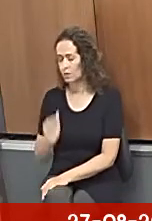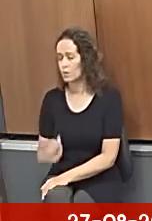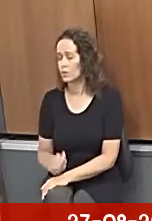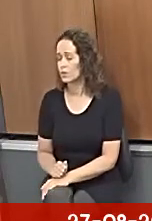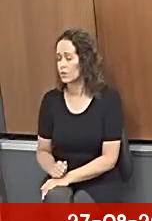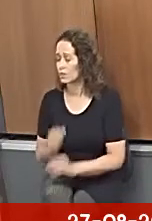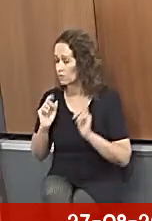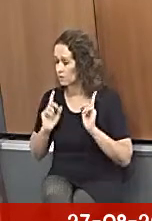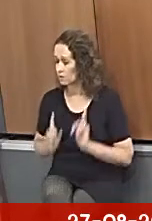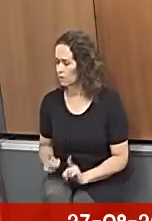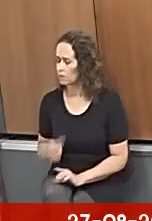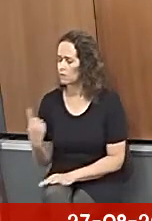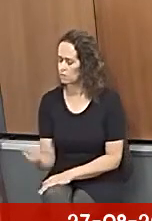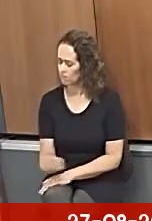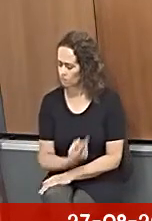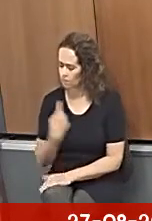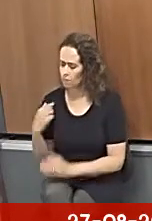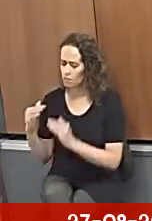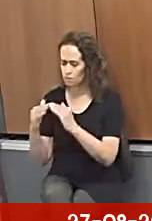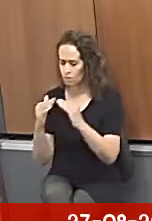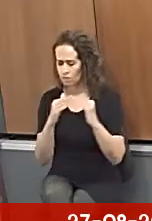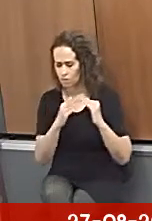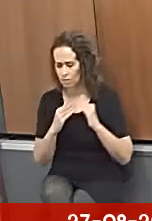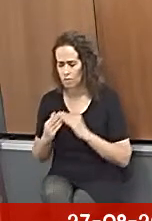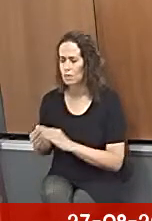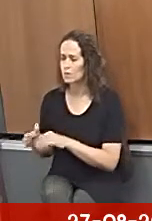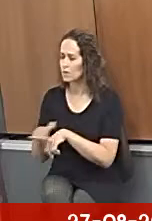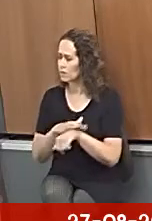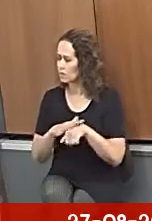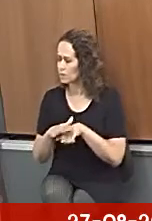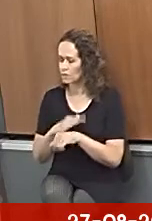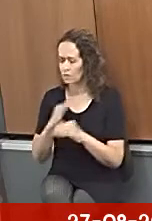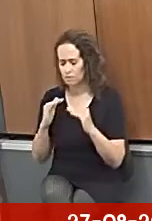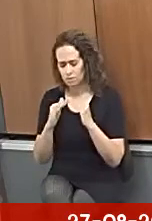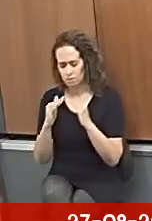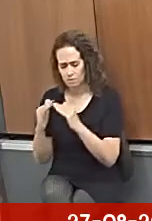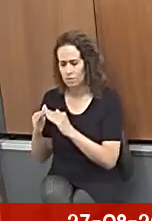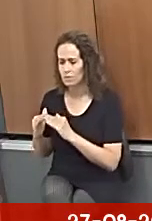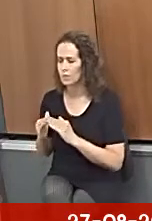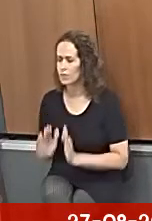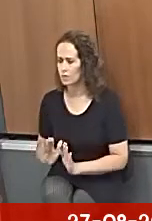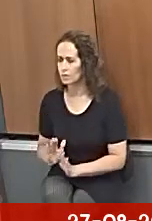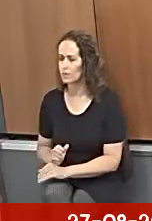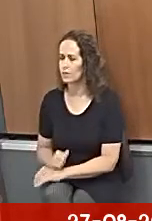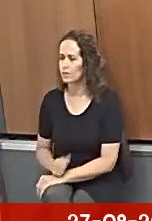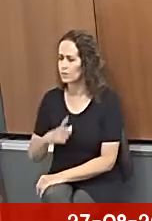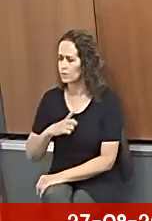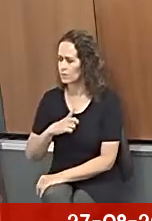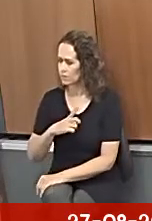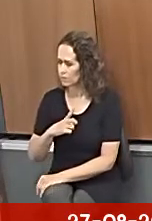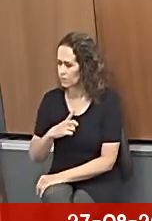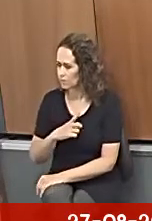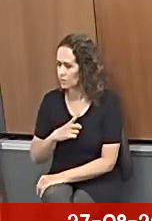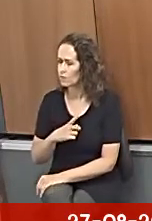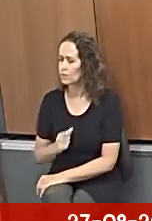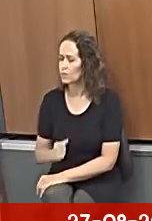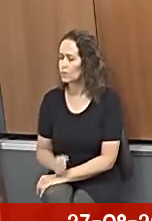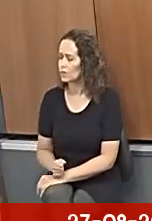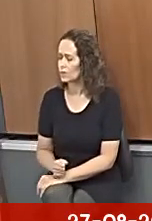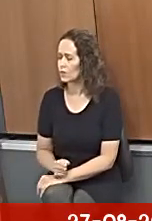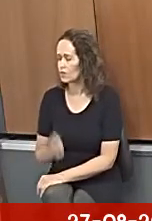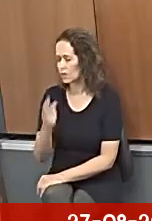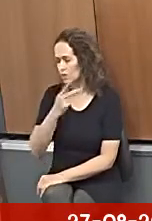a gente fale a mesma língua e cobre da mesma forma já que a gente tem e se todos os poderes que cabe ao ministério público cabe à defensoria nesses